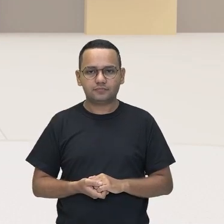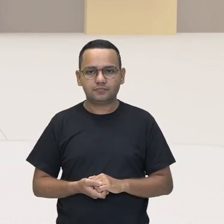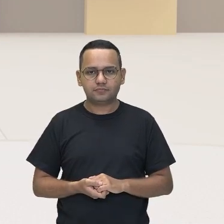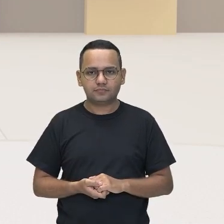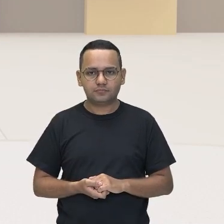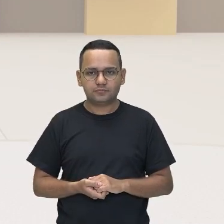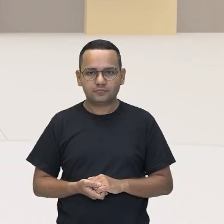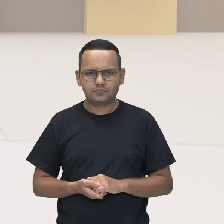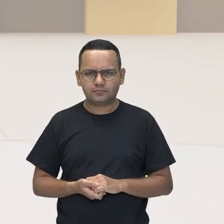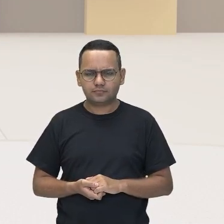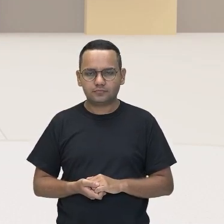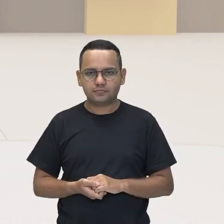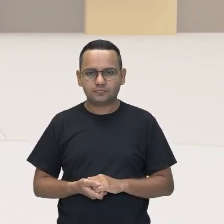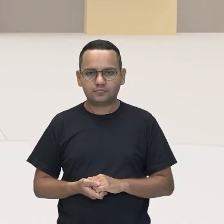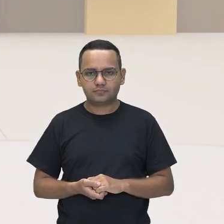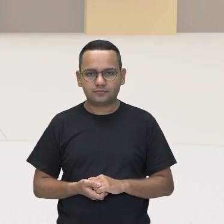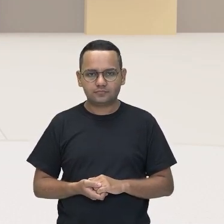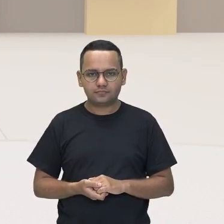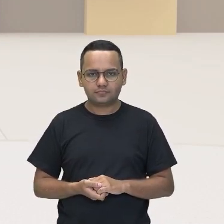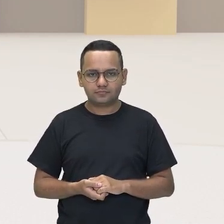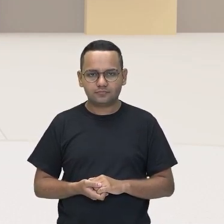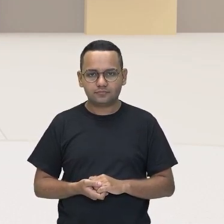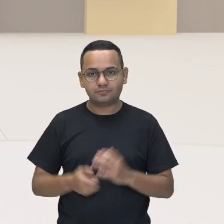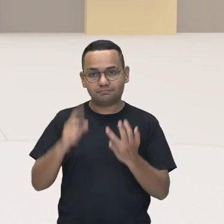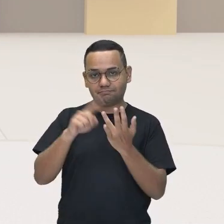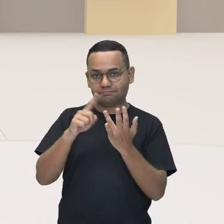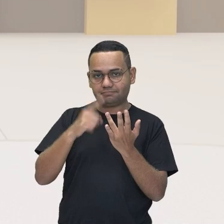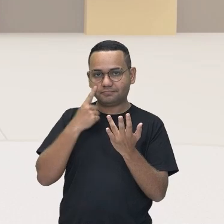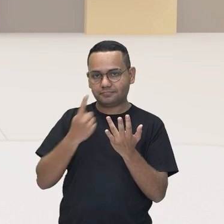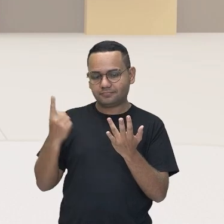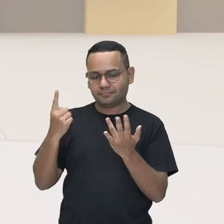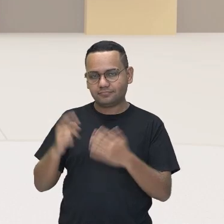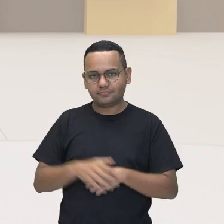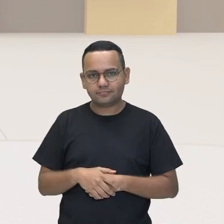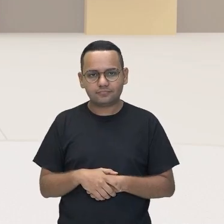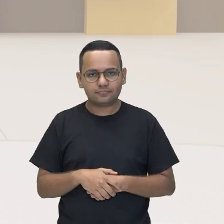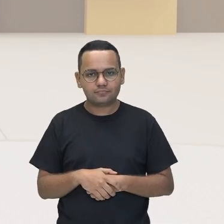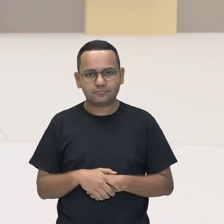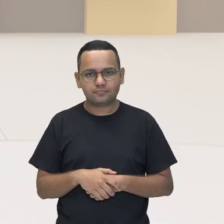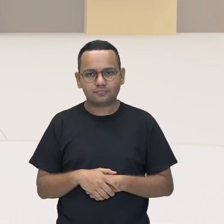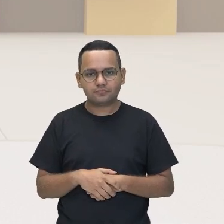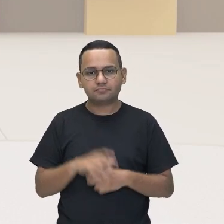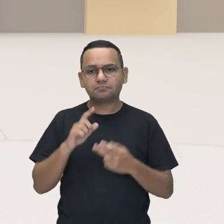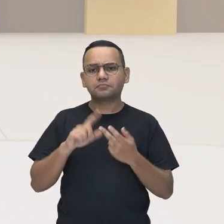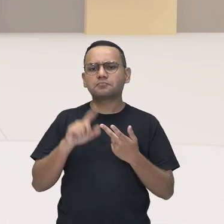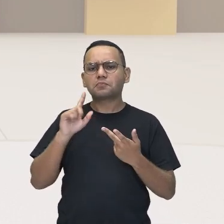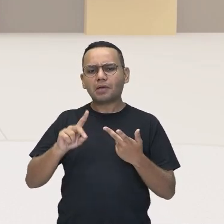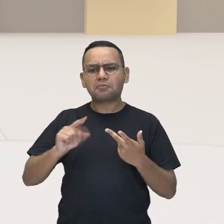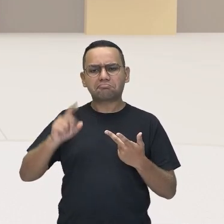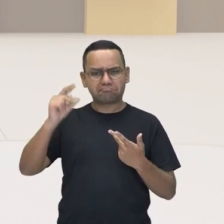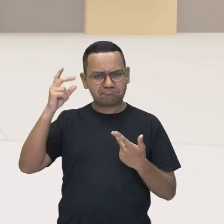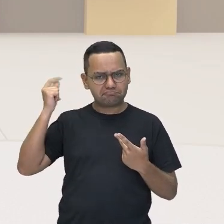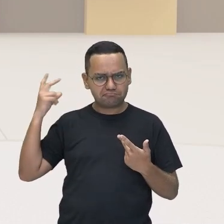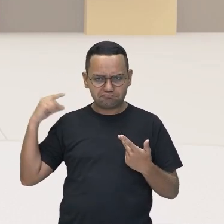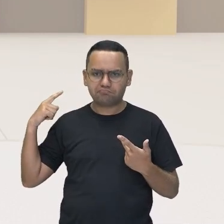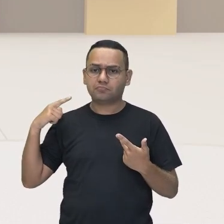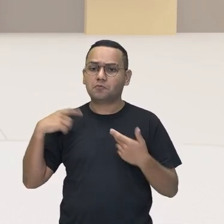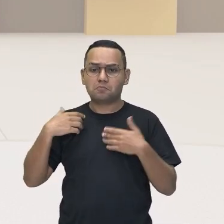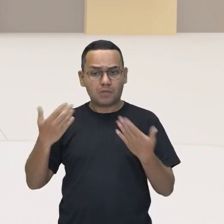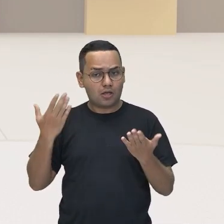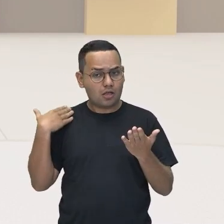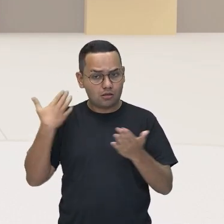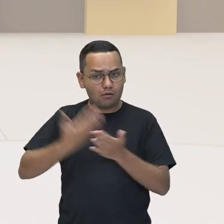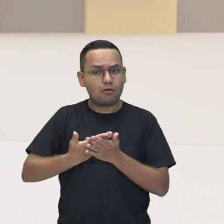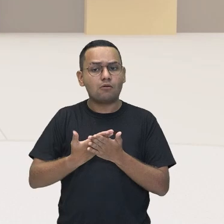de empréstimo é o empréstimo por penhor. É uma modalidade bastante antiga e que até hoje é praticada